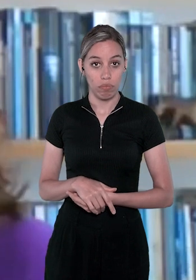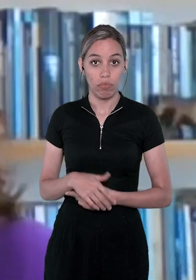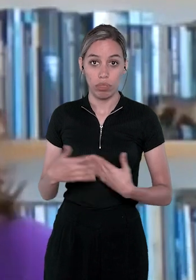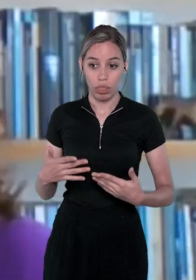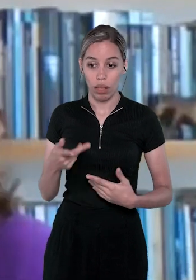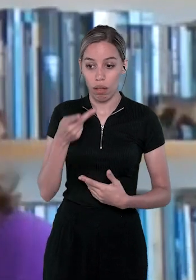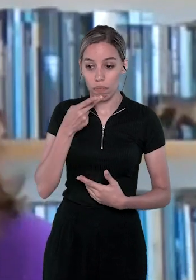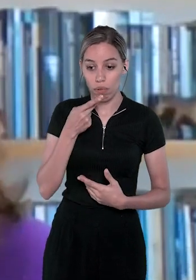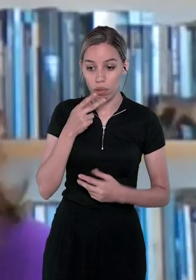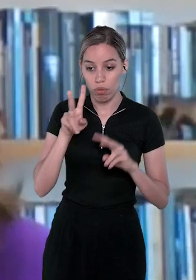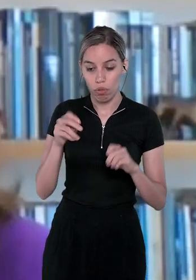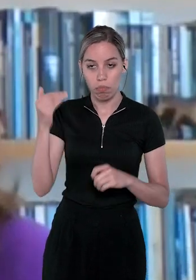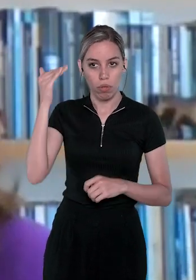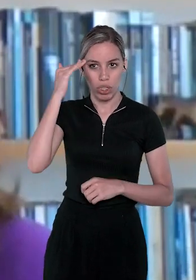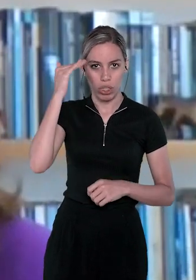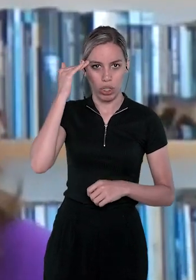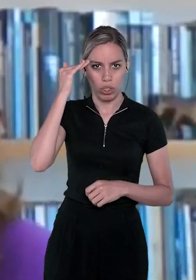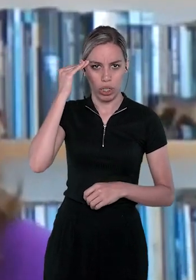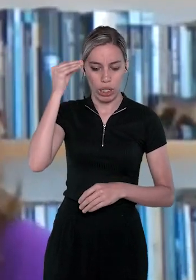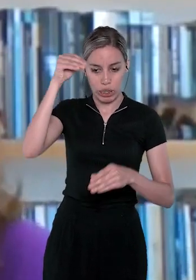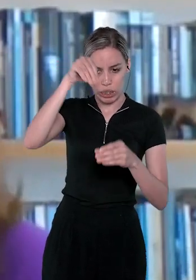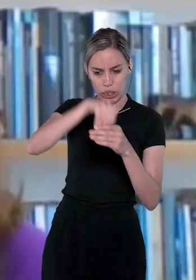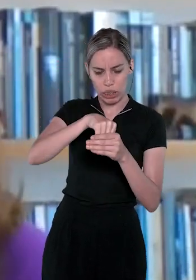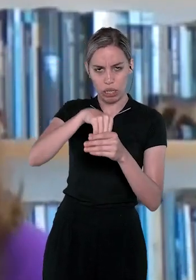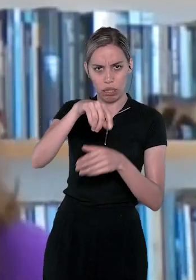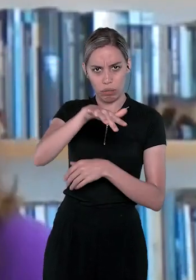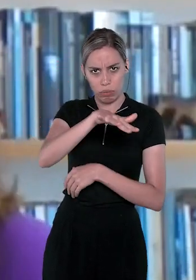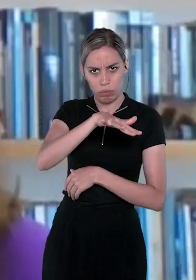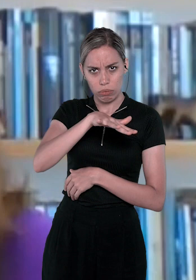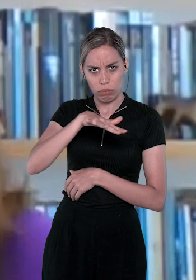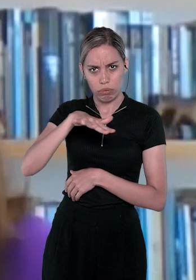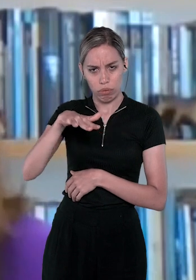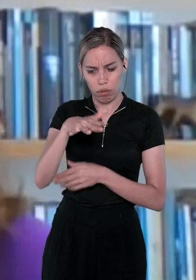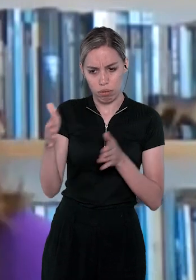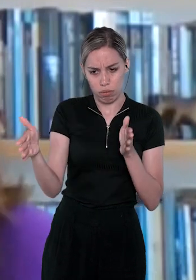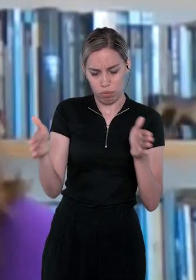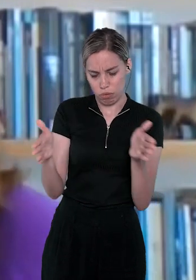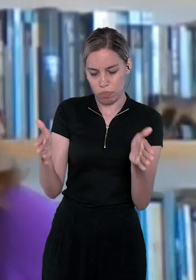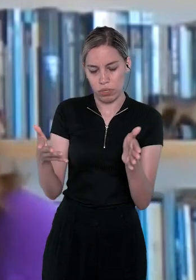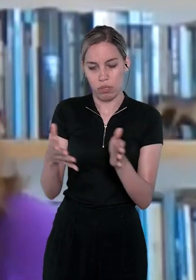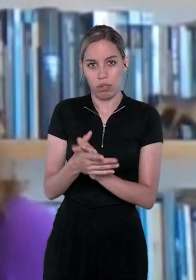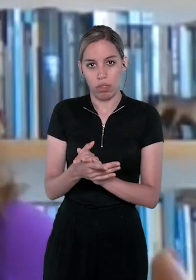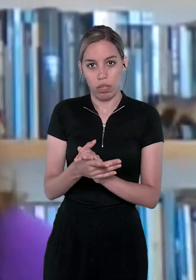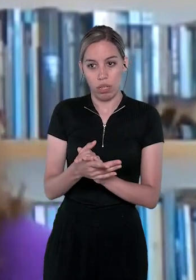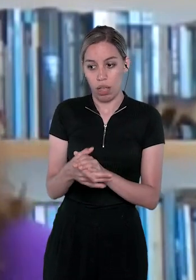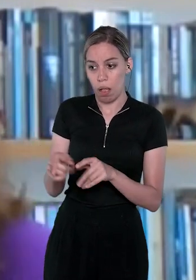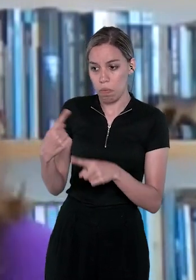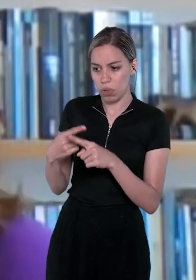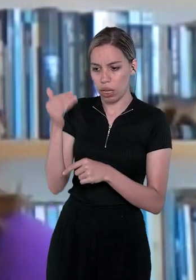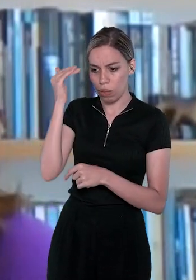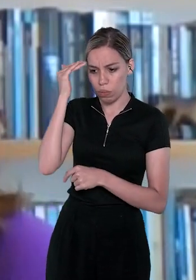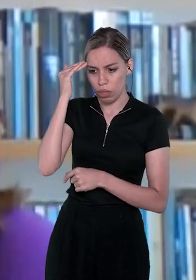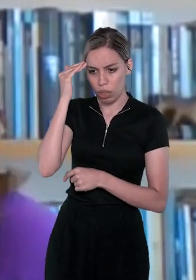nesse contexto em que o adolescente é desqualificado, não só porque ele não se insere